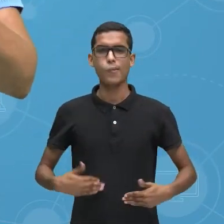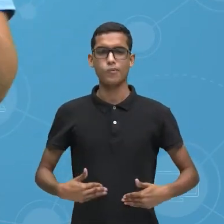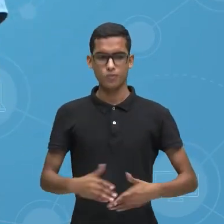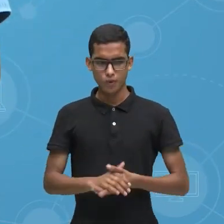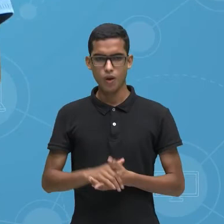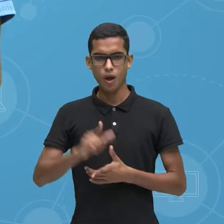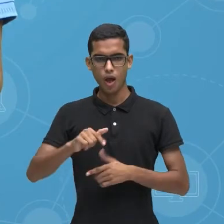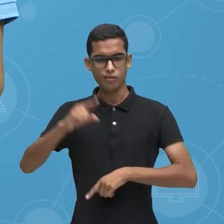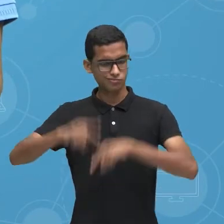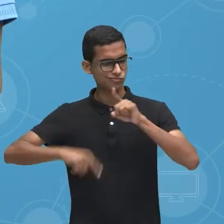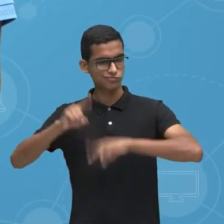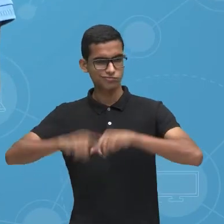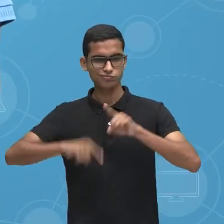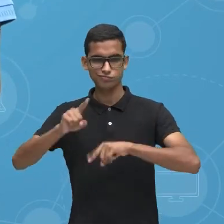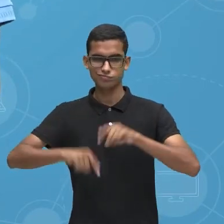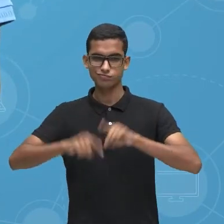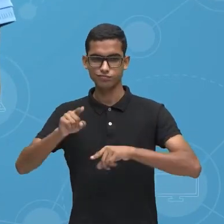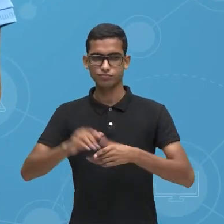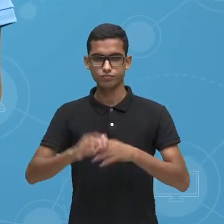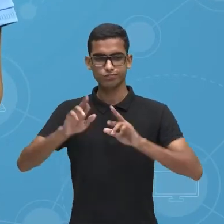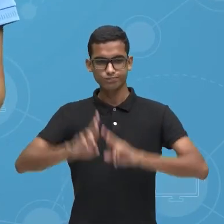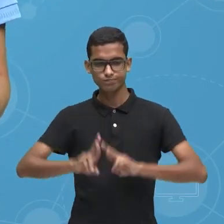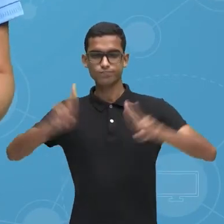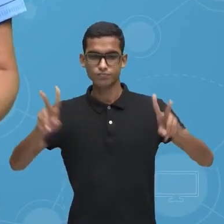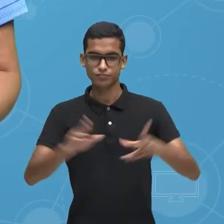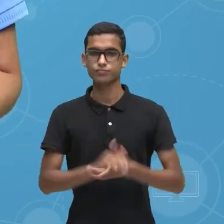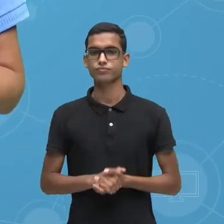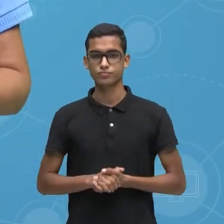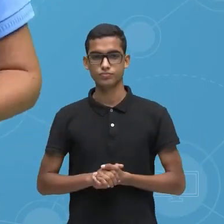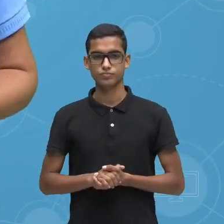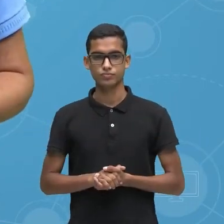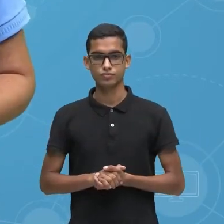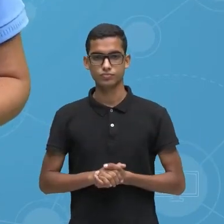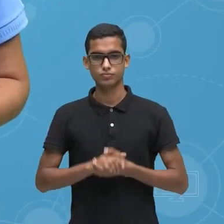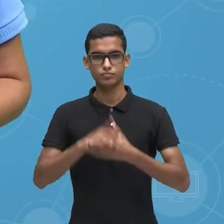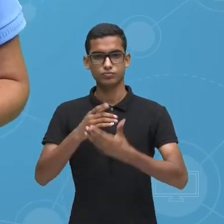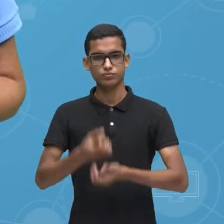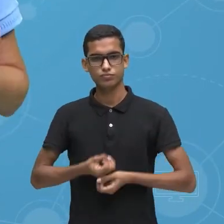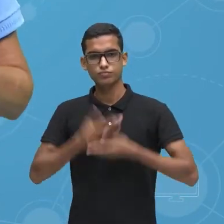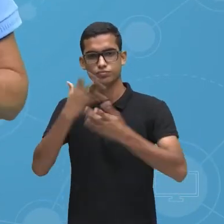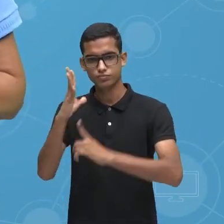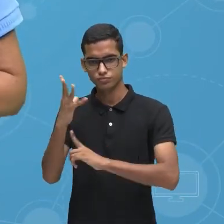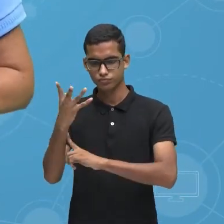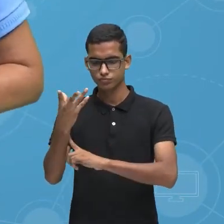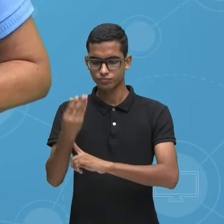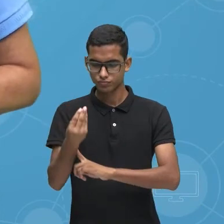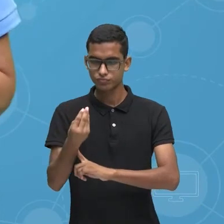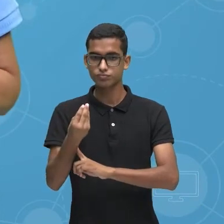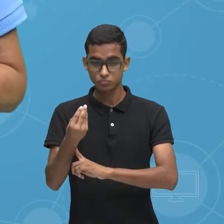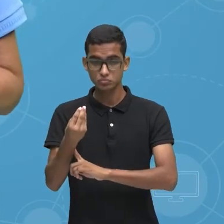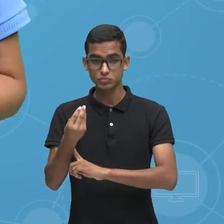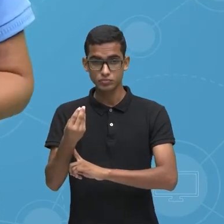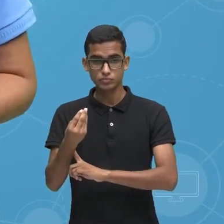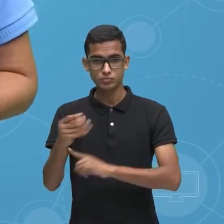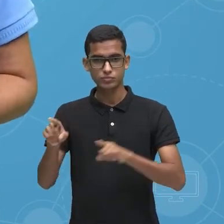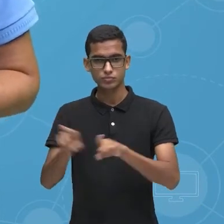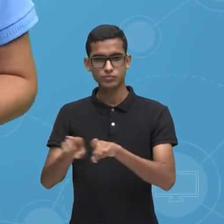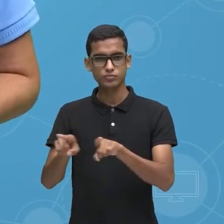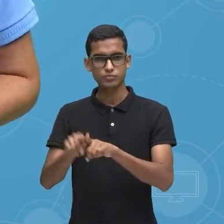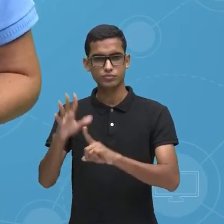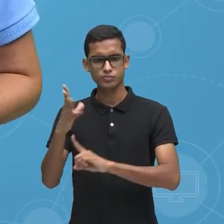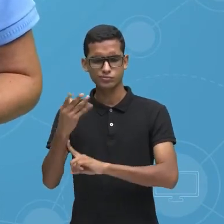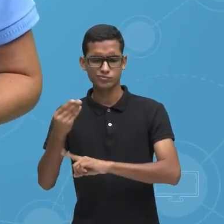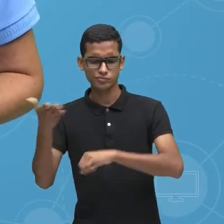ali, ele faz suas produções artísticas. Então, é chamada de arte contemporânea. E também a arte contemporânea faz parte